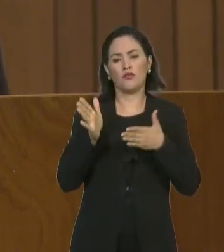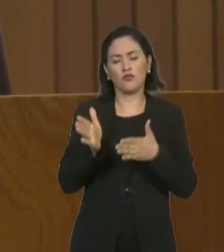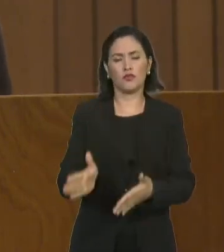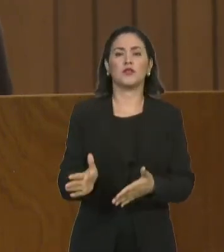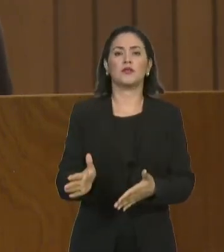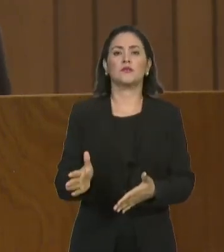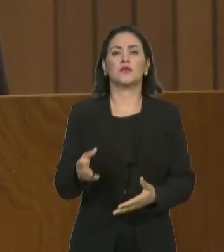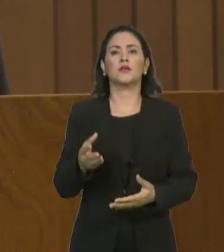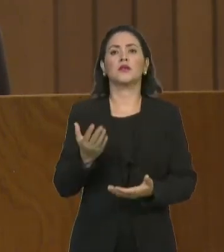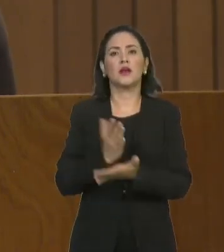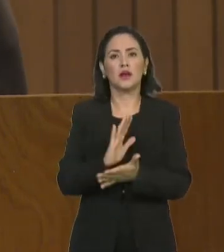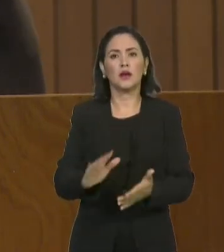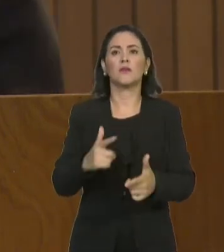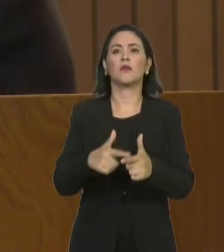resolutiva